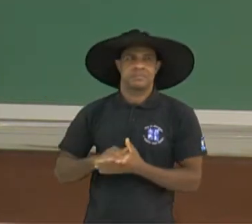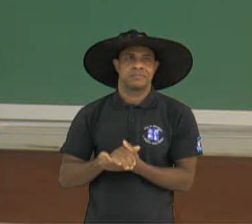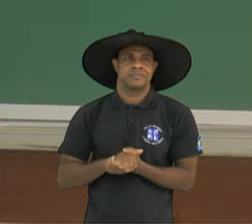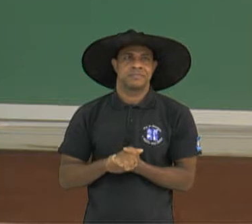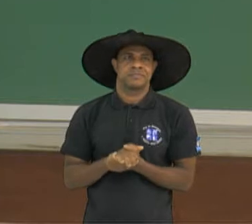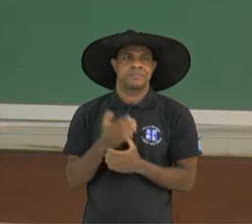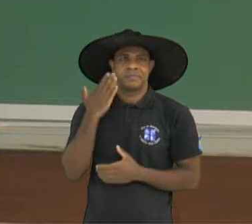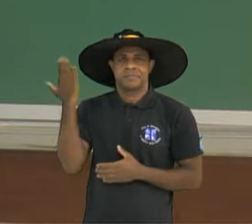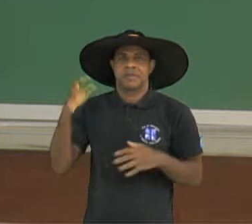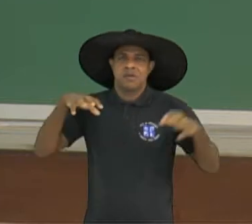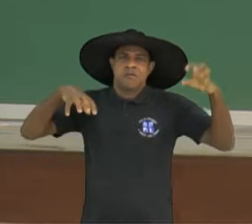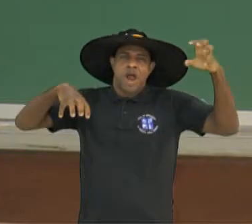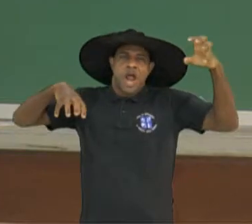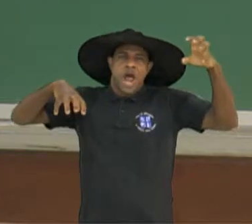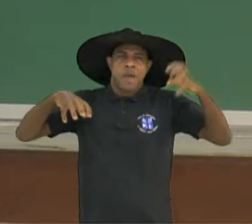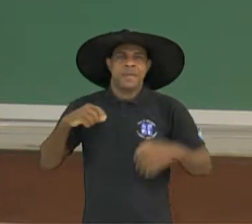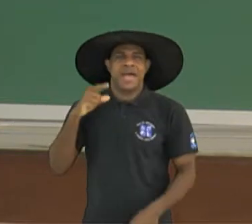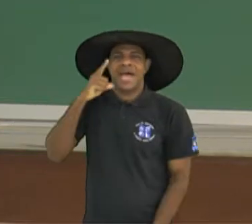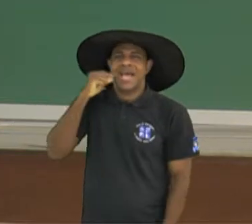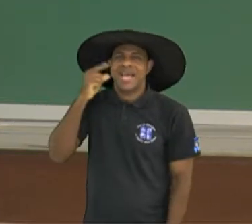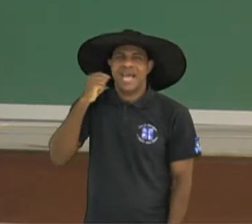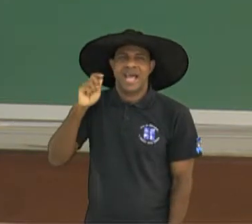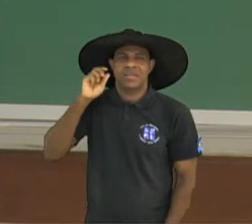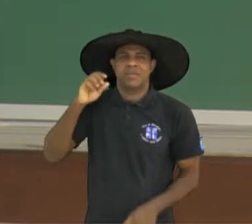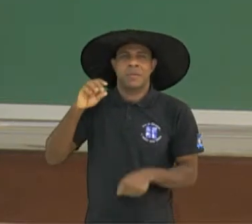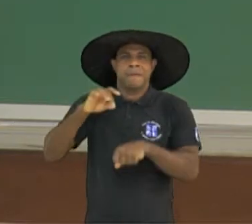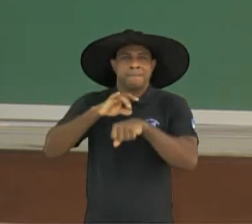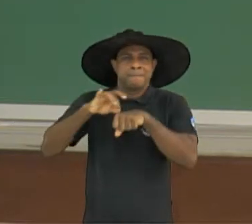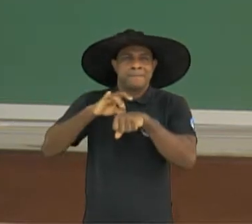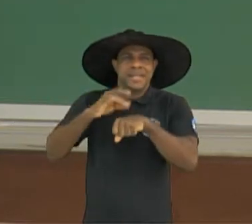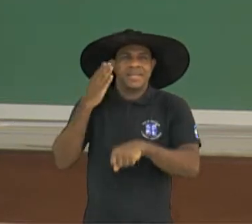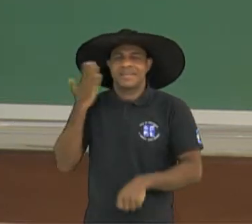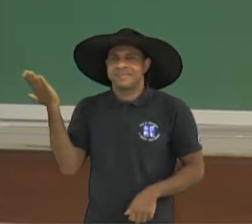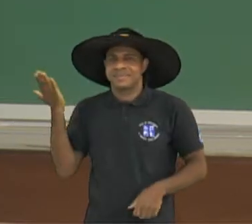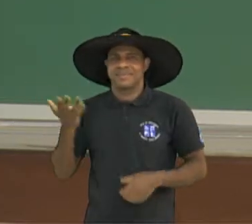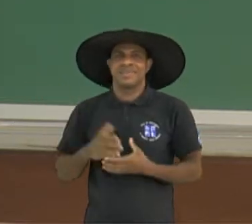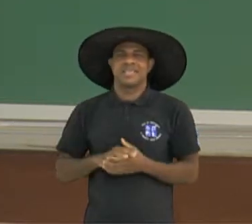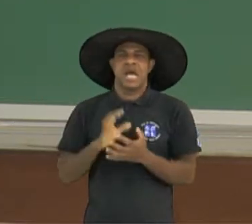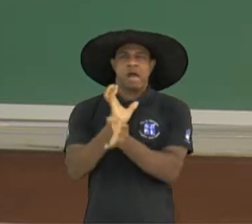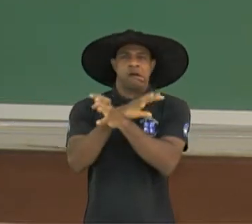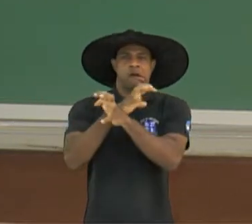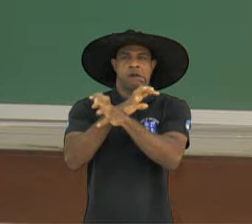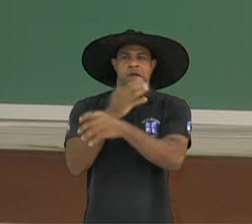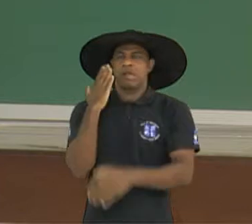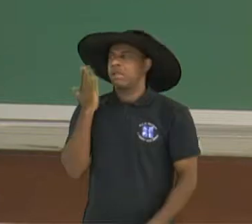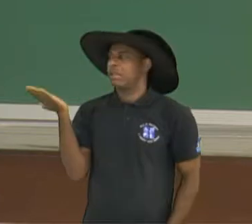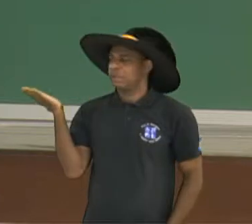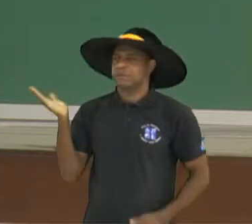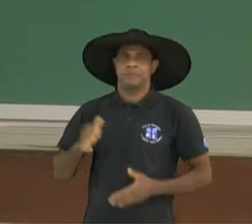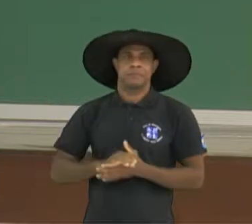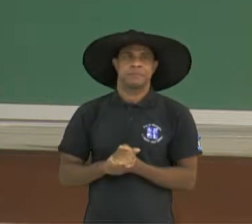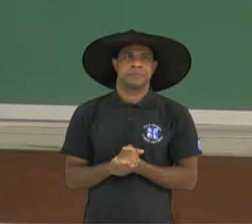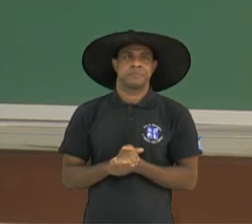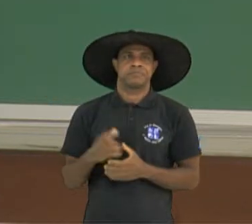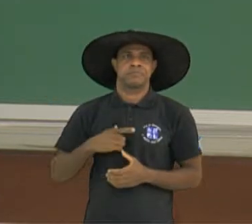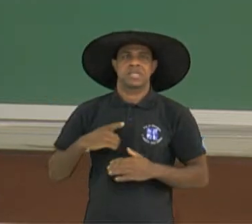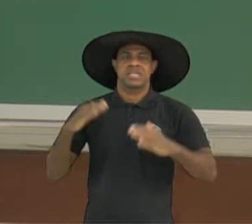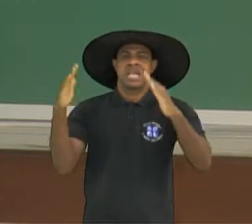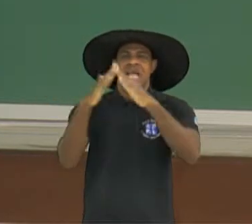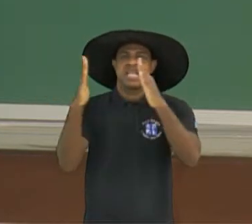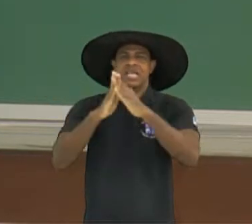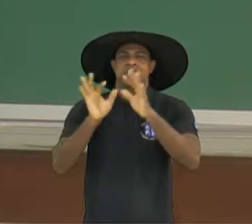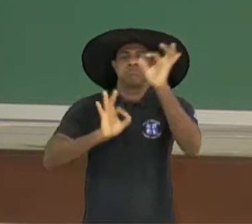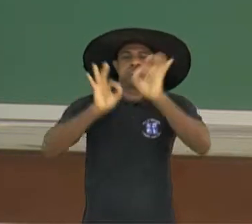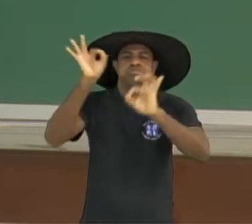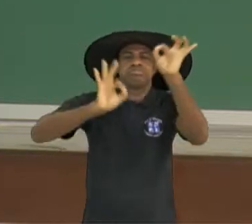né? Fantasmas, gato preto ou os esqueletos. Decorate houses, então as casas